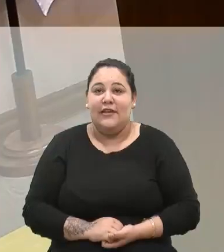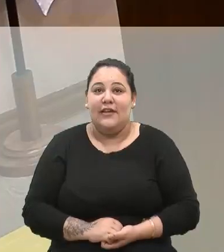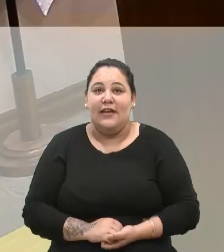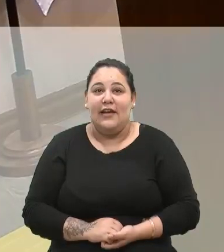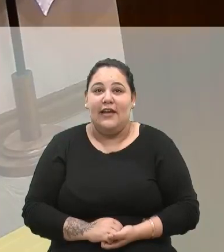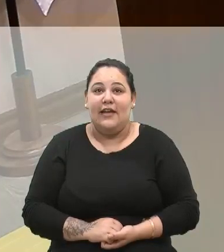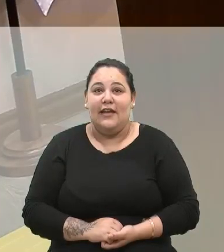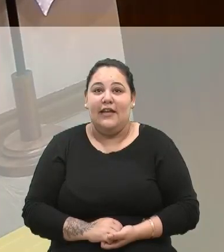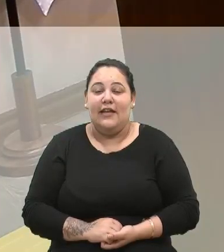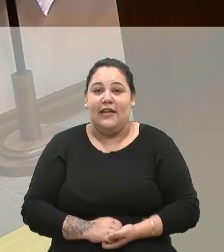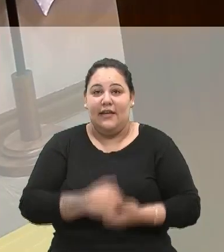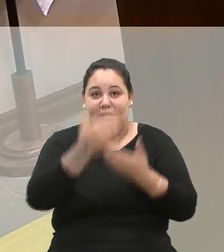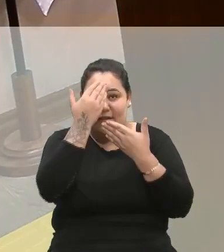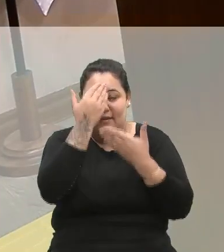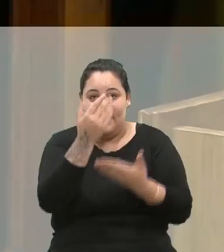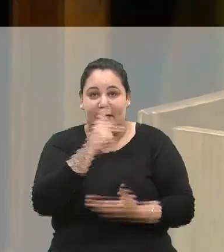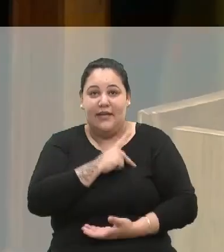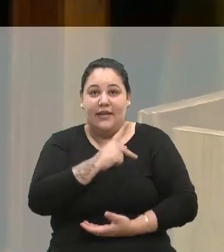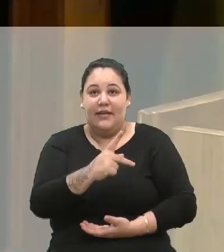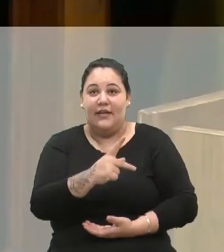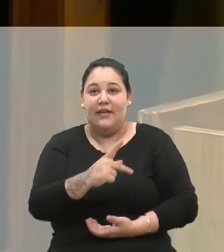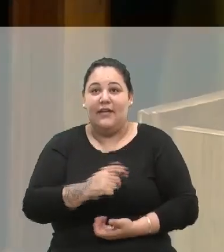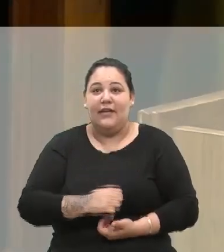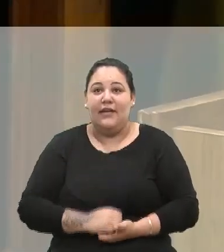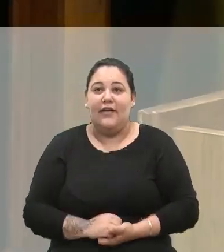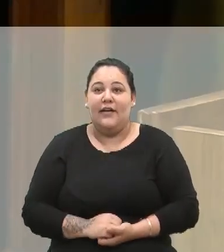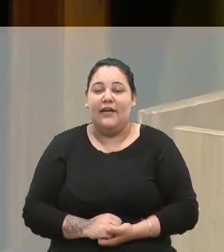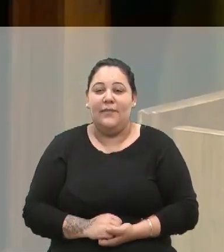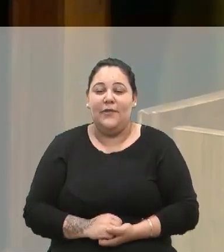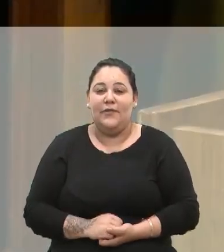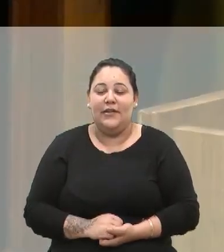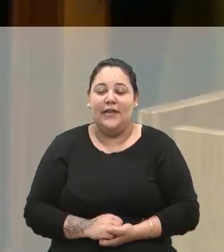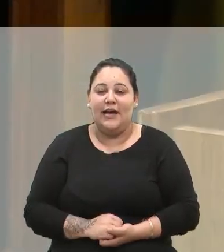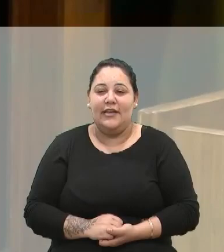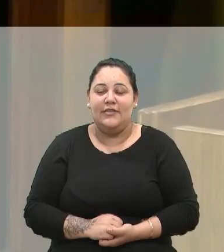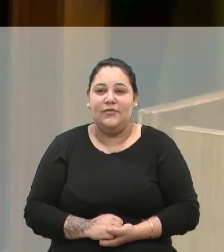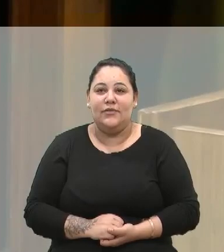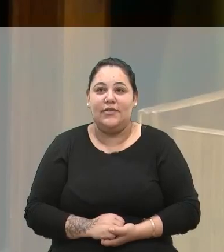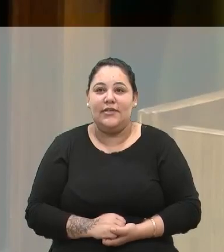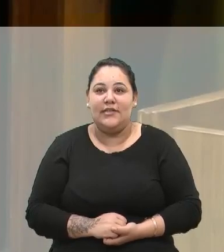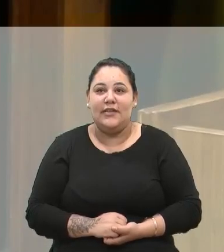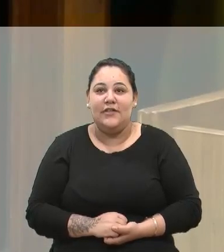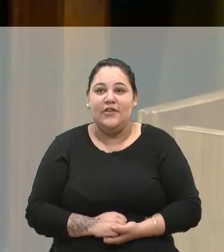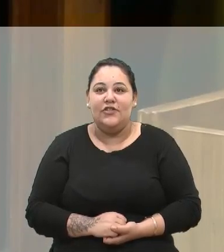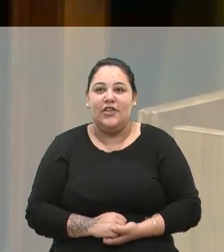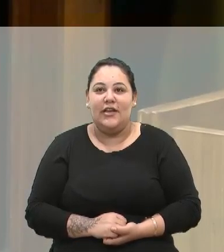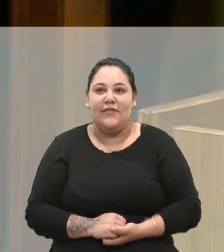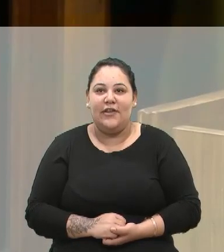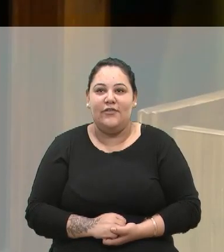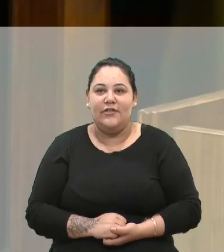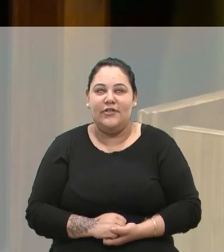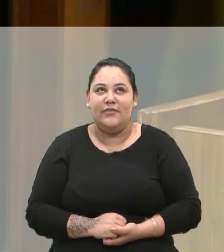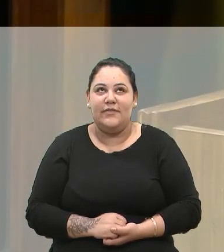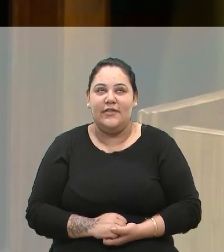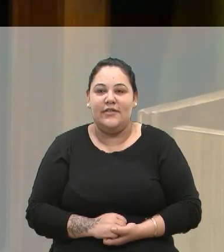Gente, obrigado, presidente. Só arrumar o tempo.